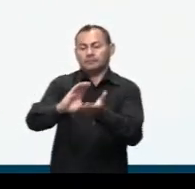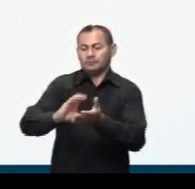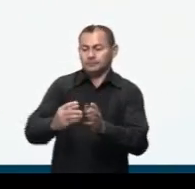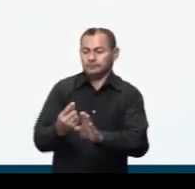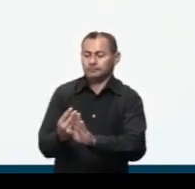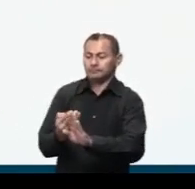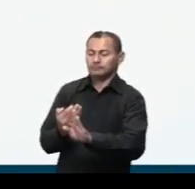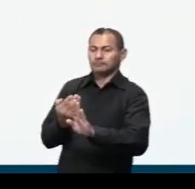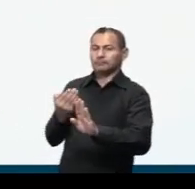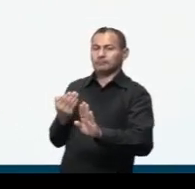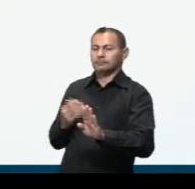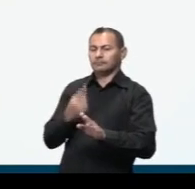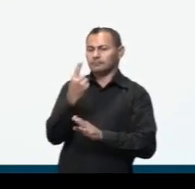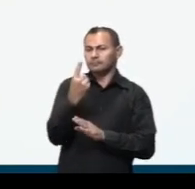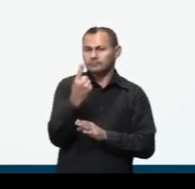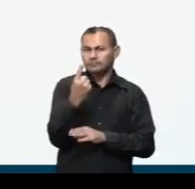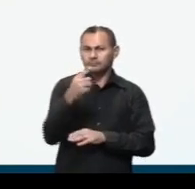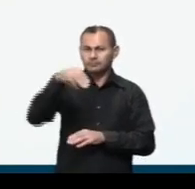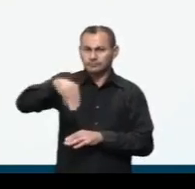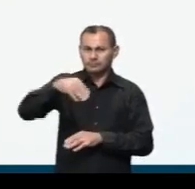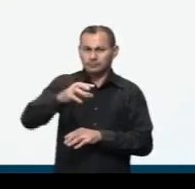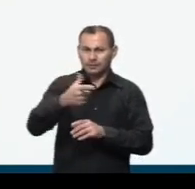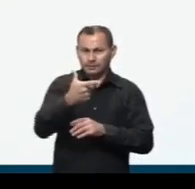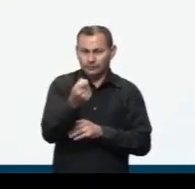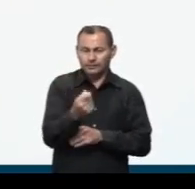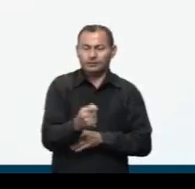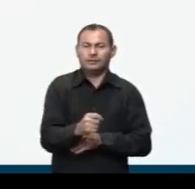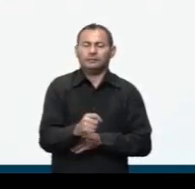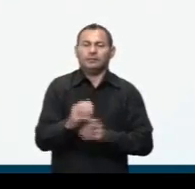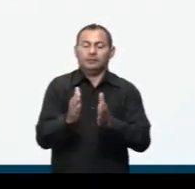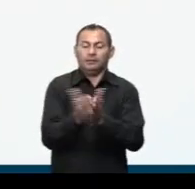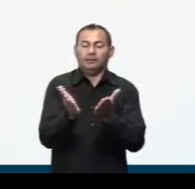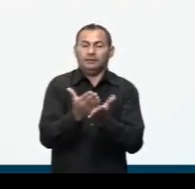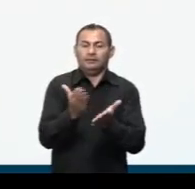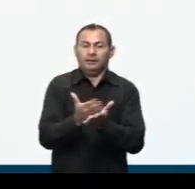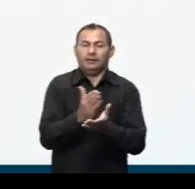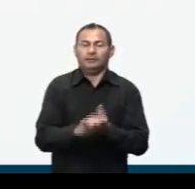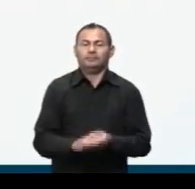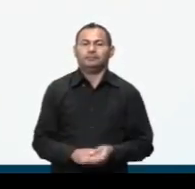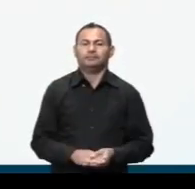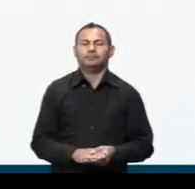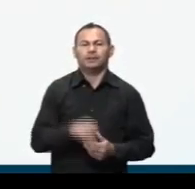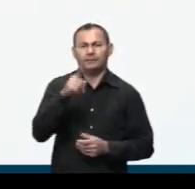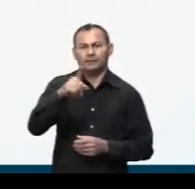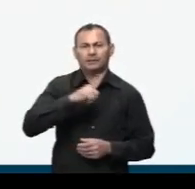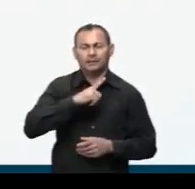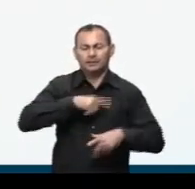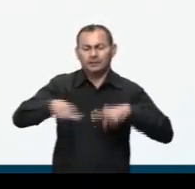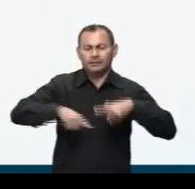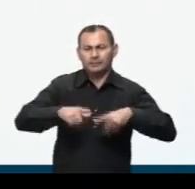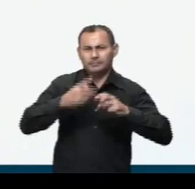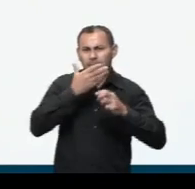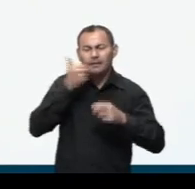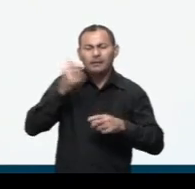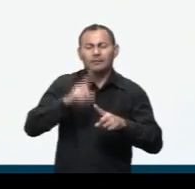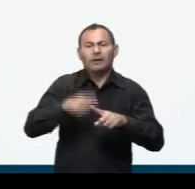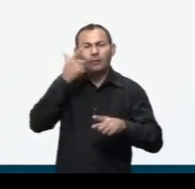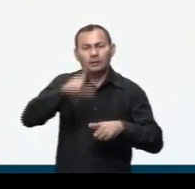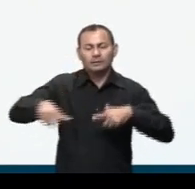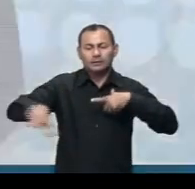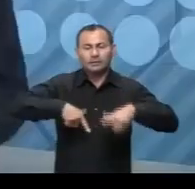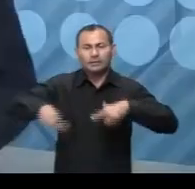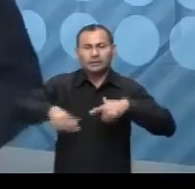recuo. 1,20 m, tá? É o que a literatura fala. Para você ter uma trabalhabilidade, para você